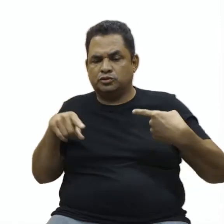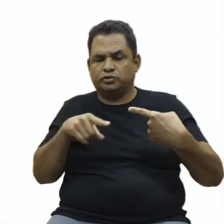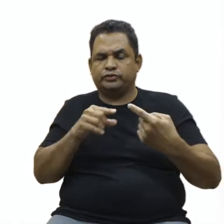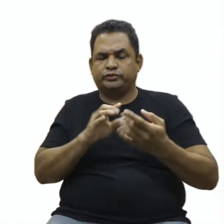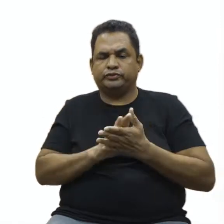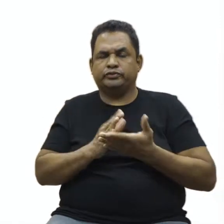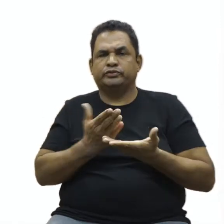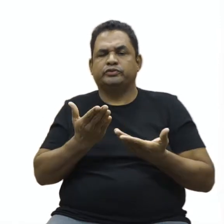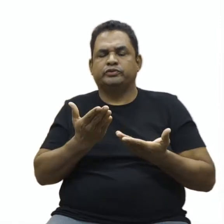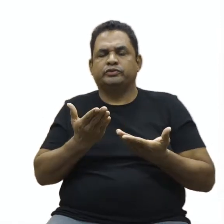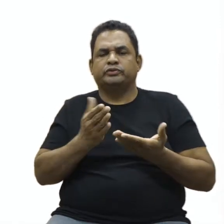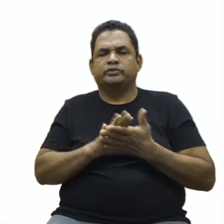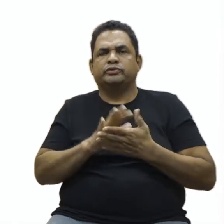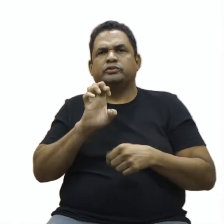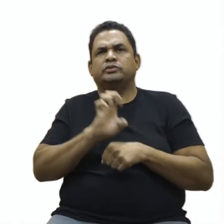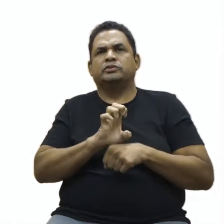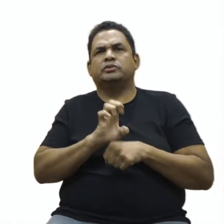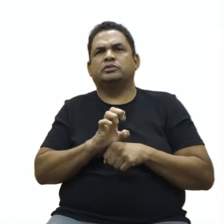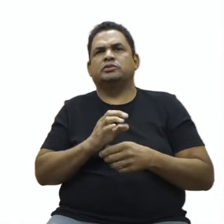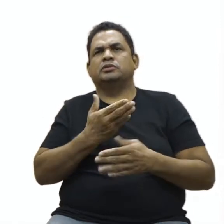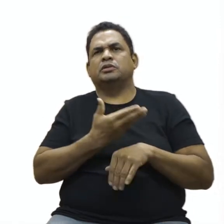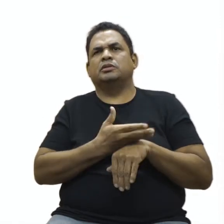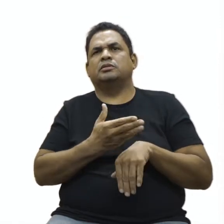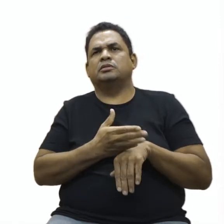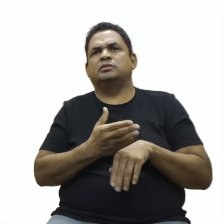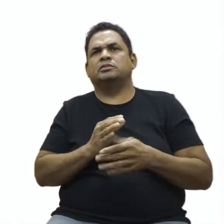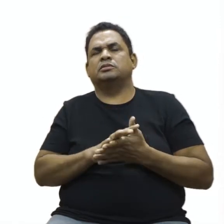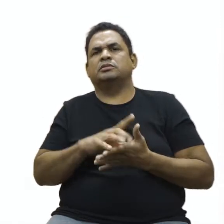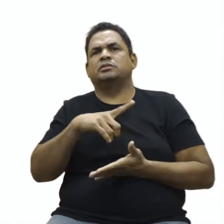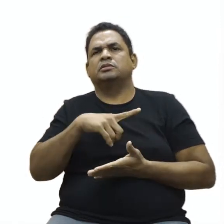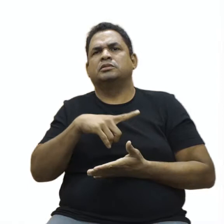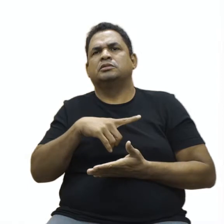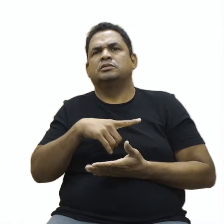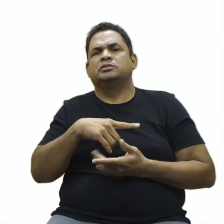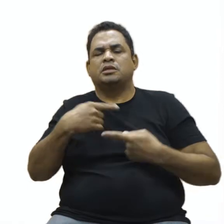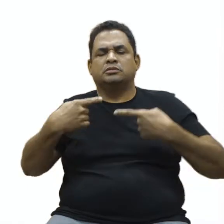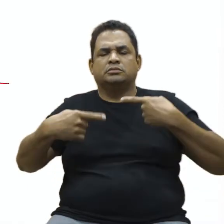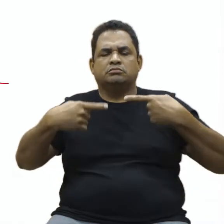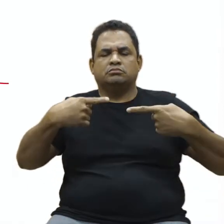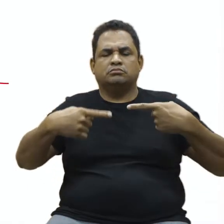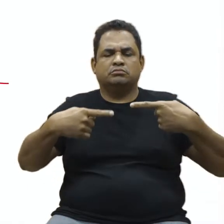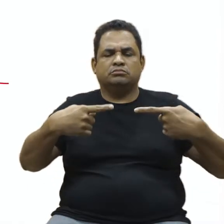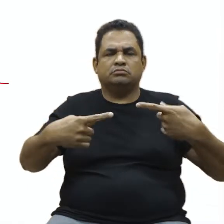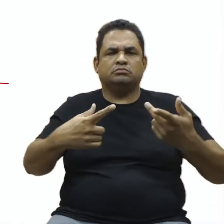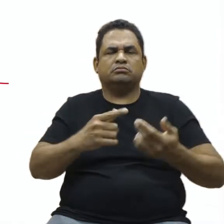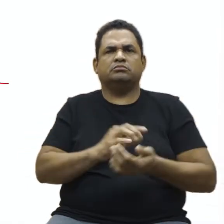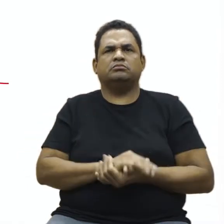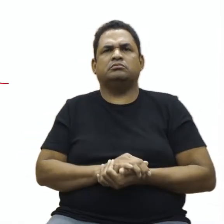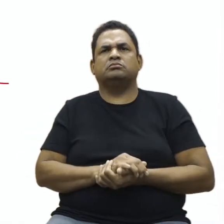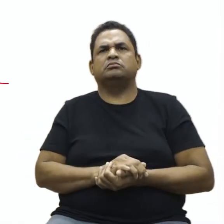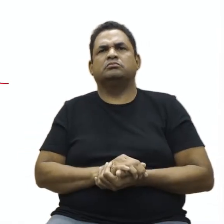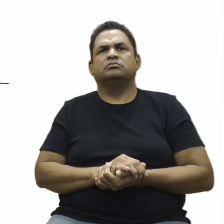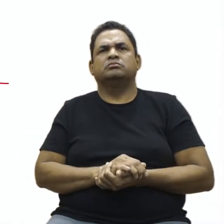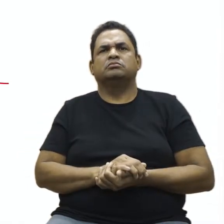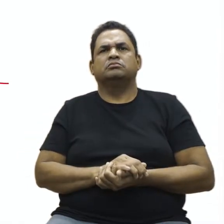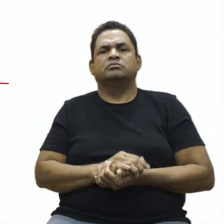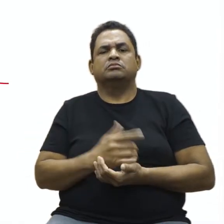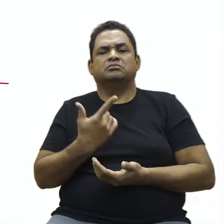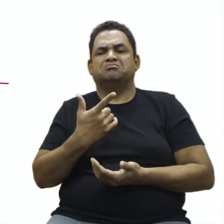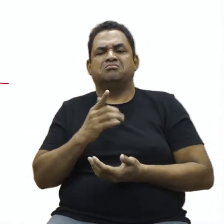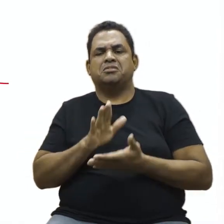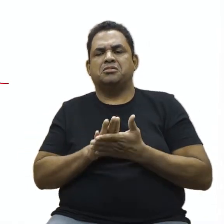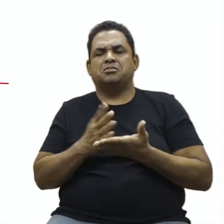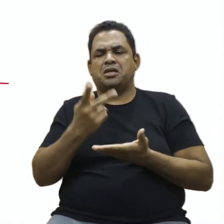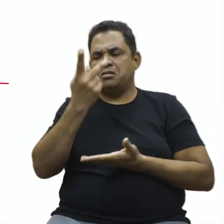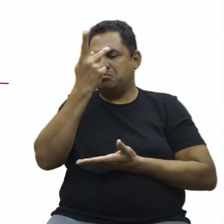Na prática, o exercício da democracia direta, ela consiste nessa discussão sem intermediários.